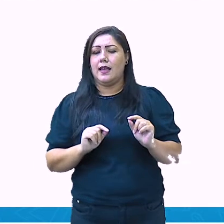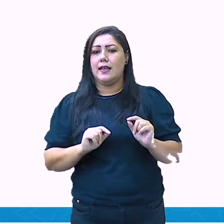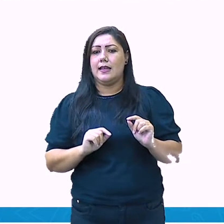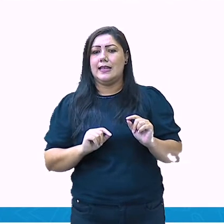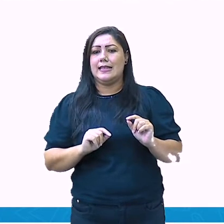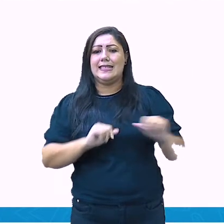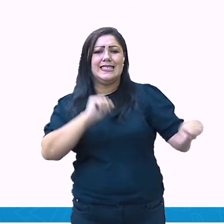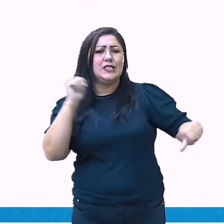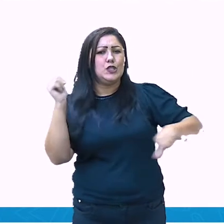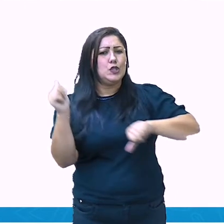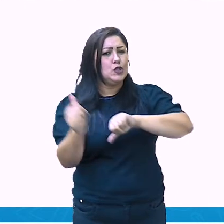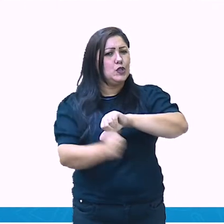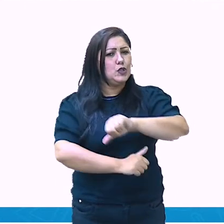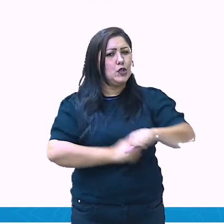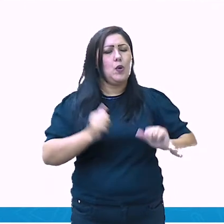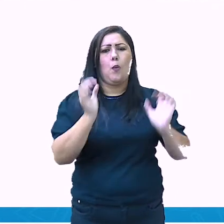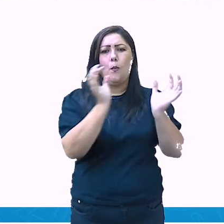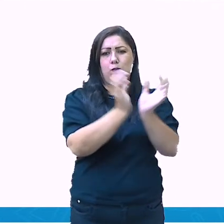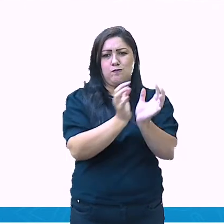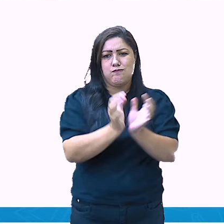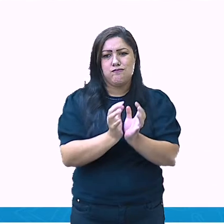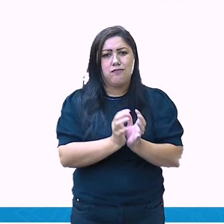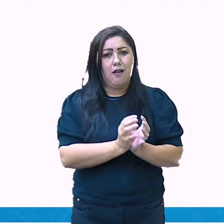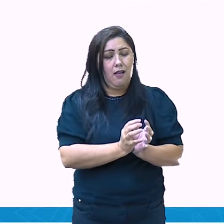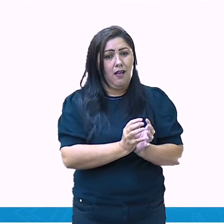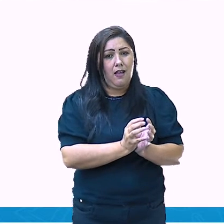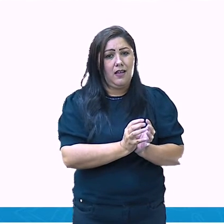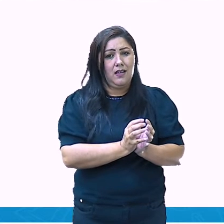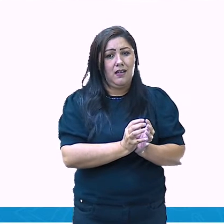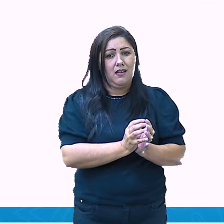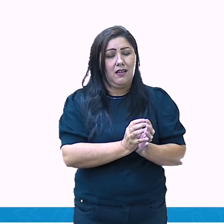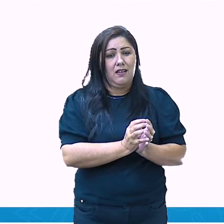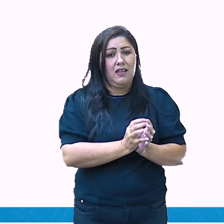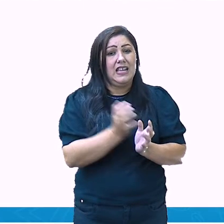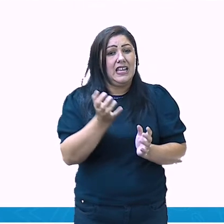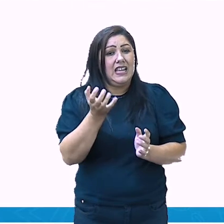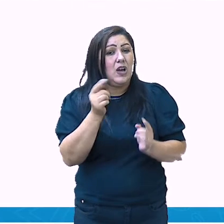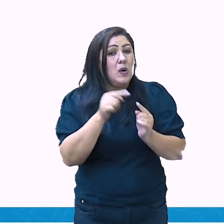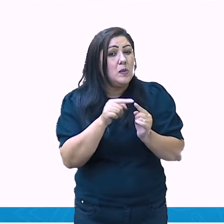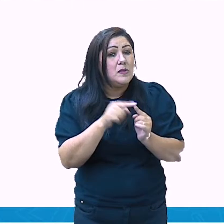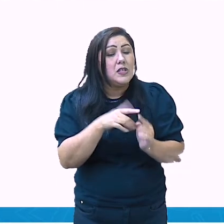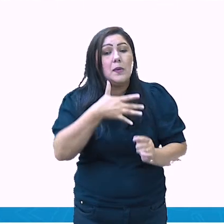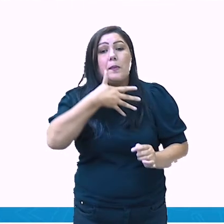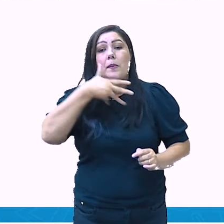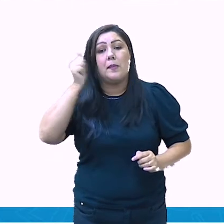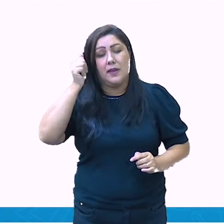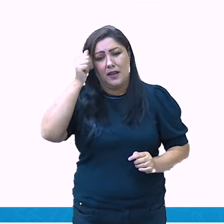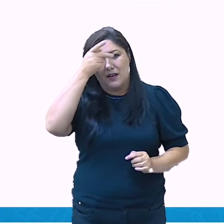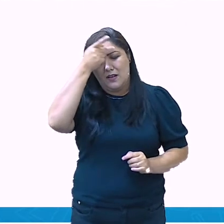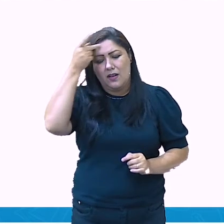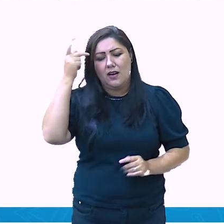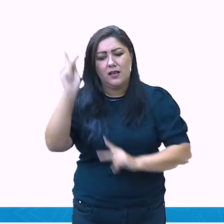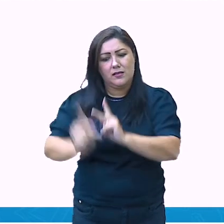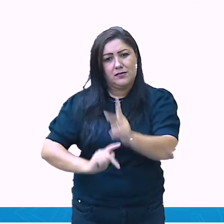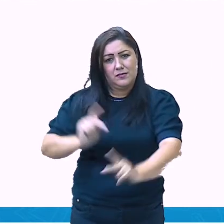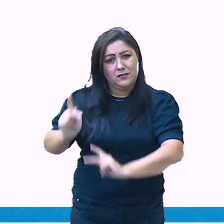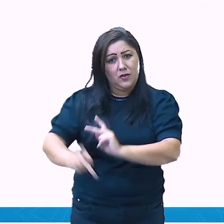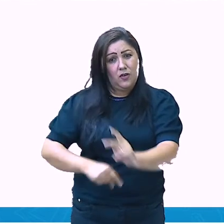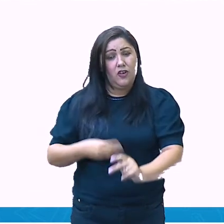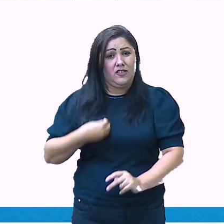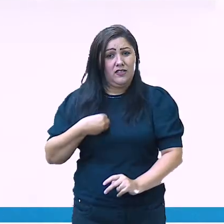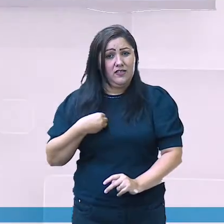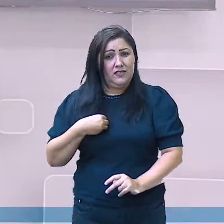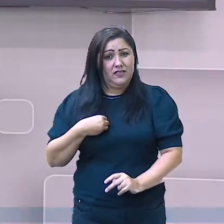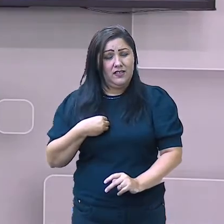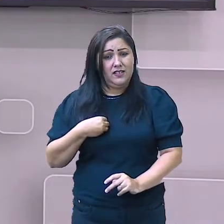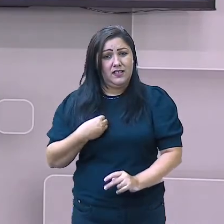de partido que vinha para a melhoria do povo, encontra as necessidades do povo, essa base